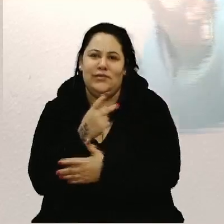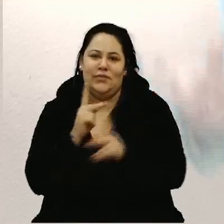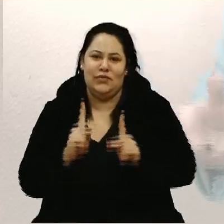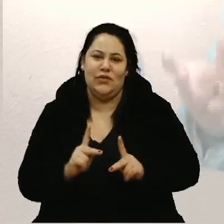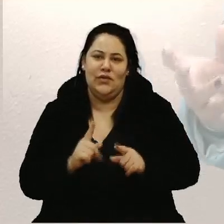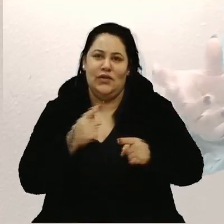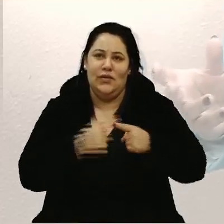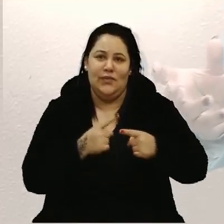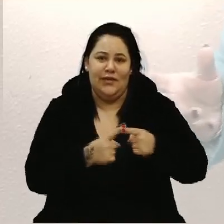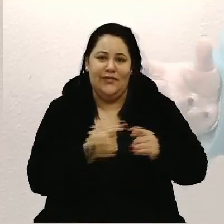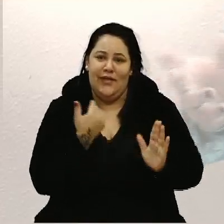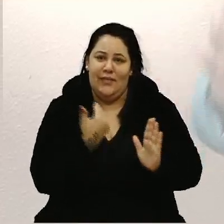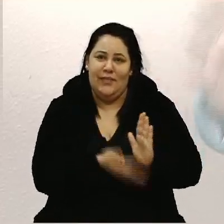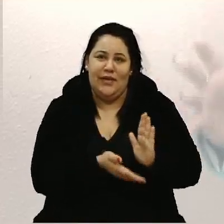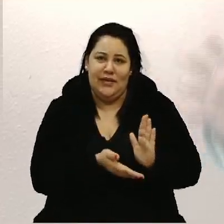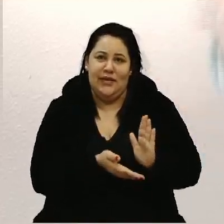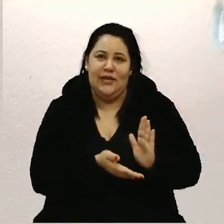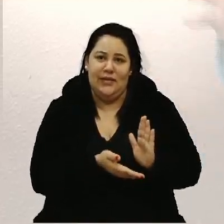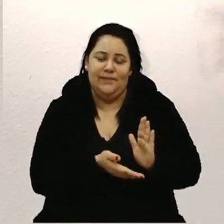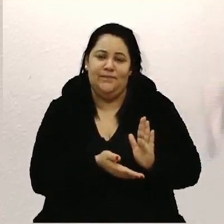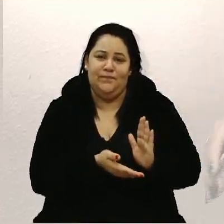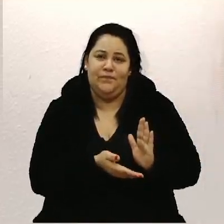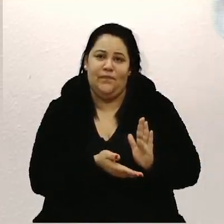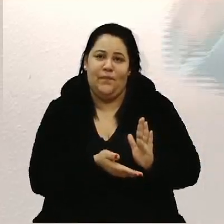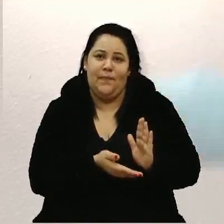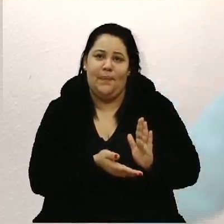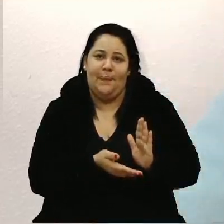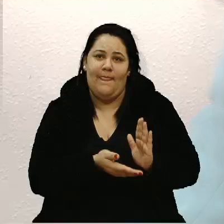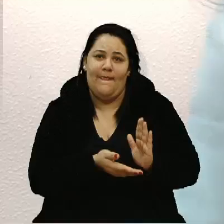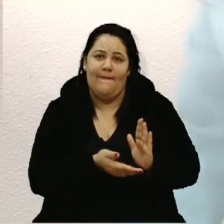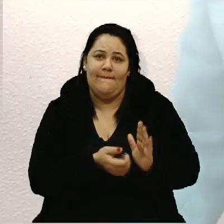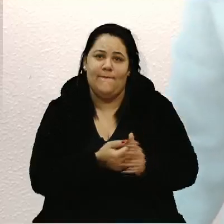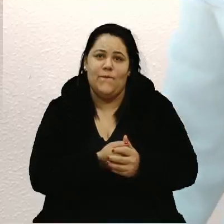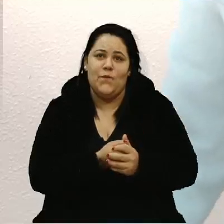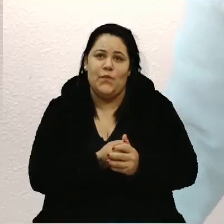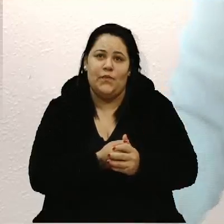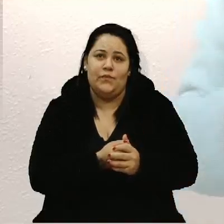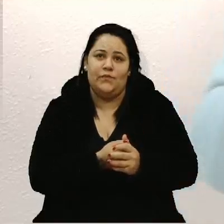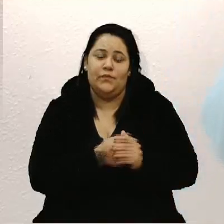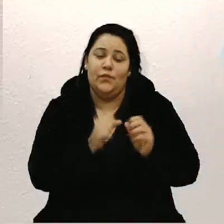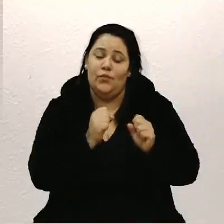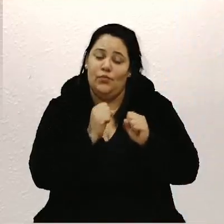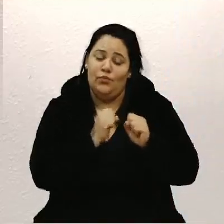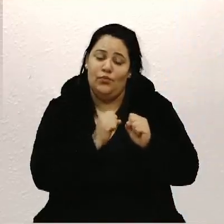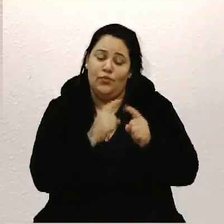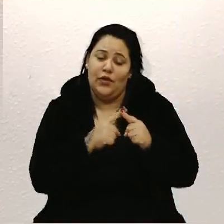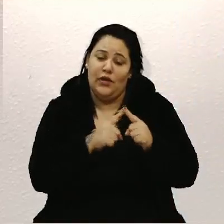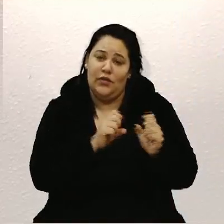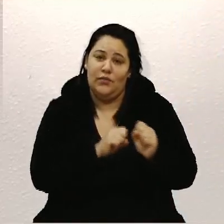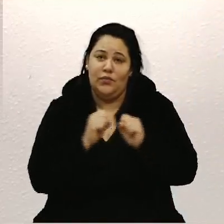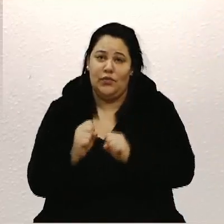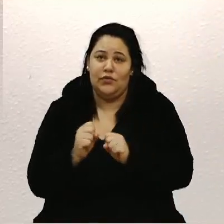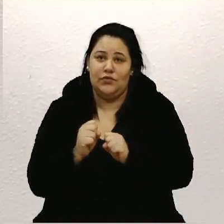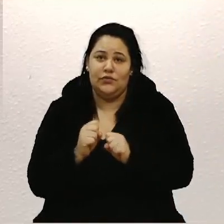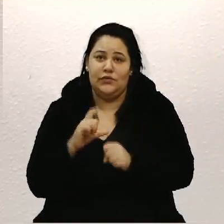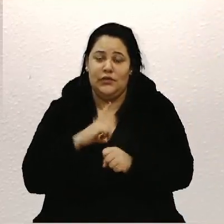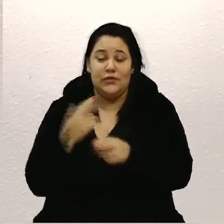candidato, provavelmente, dessa nominata aí, porque essa pessoa pode ser facilmente responsabilizada. Por favor,